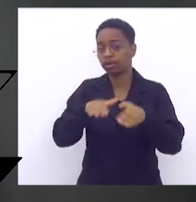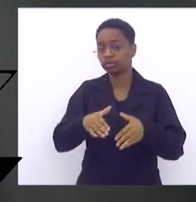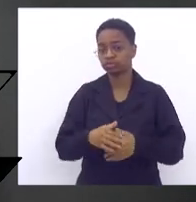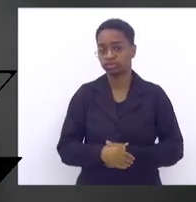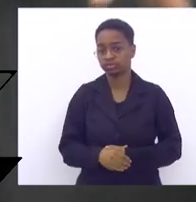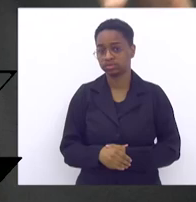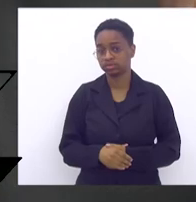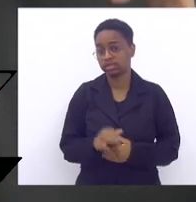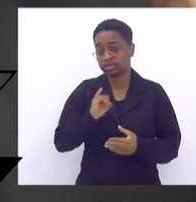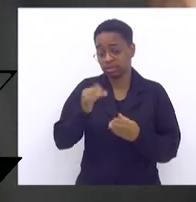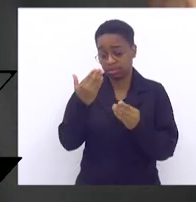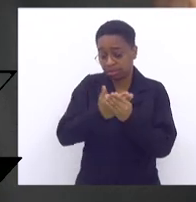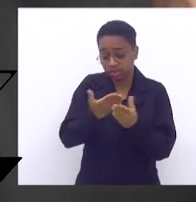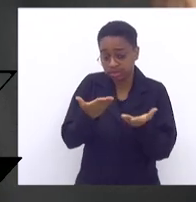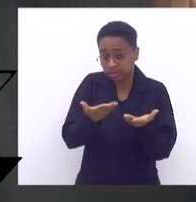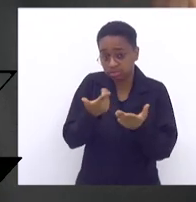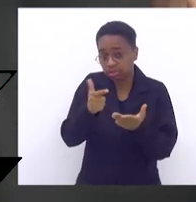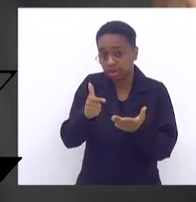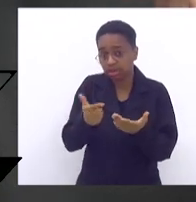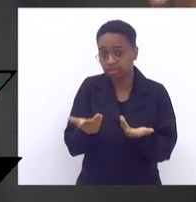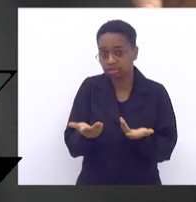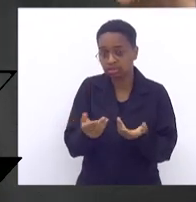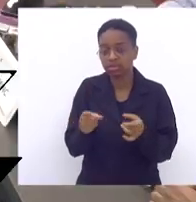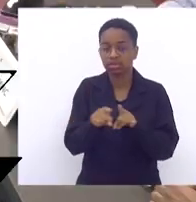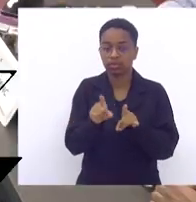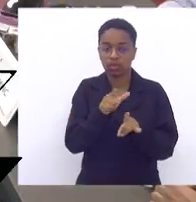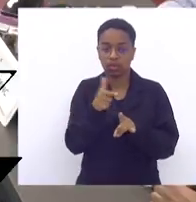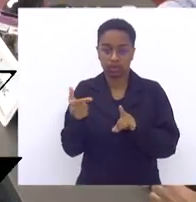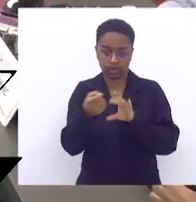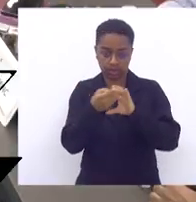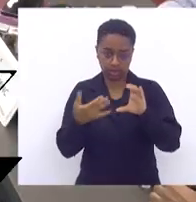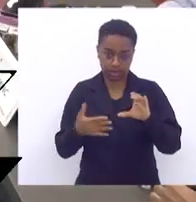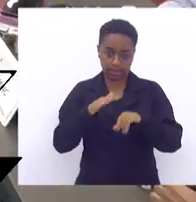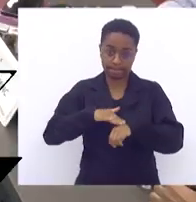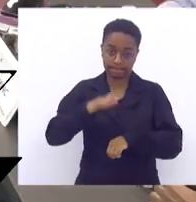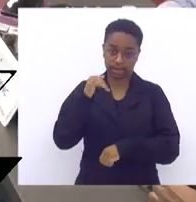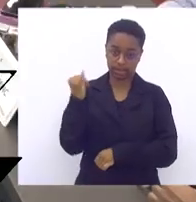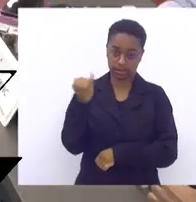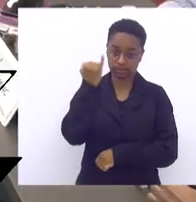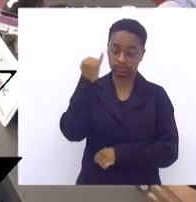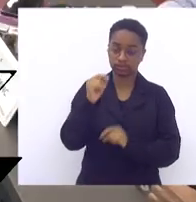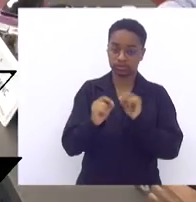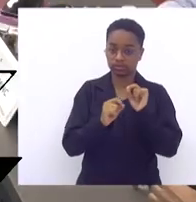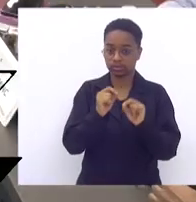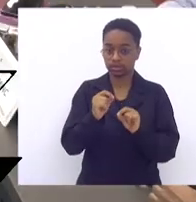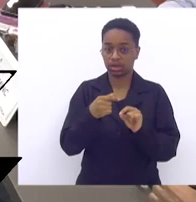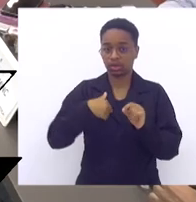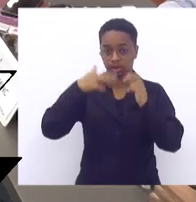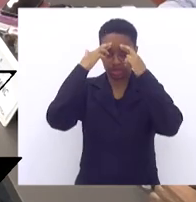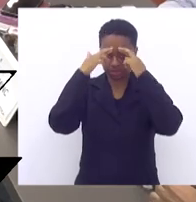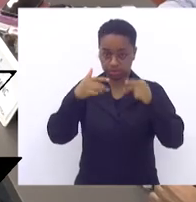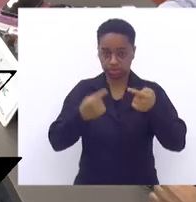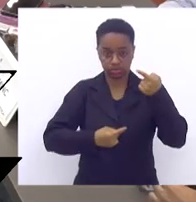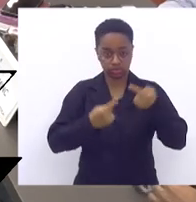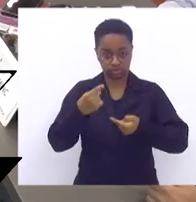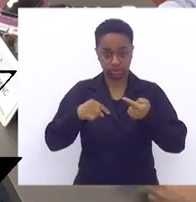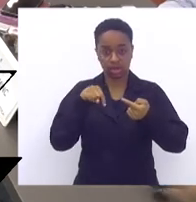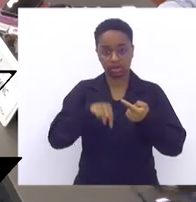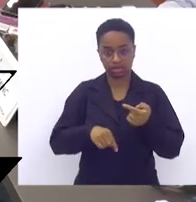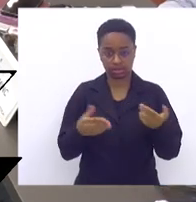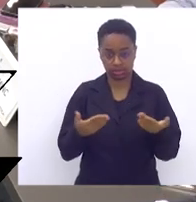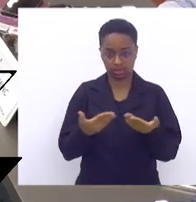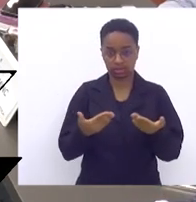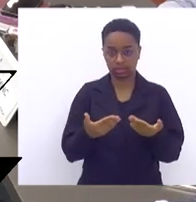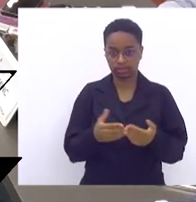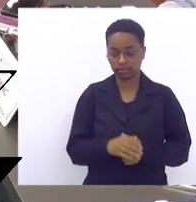No processo legal. E aí entra um outro aspecto que talvez seja o mais importante, com todo o respeito a essa discussão que a gente está entabulando, antes de passar a